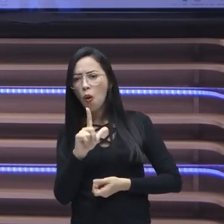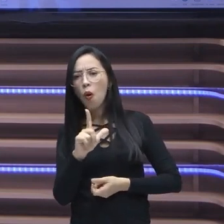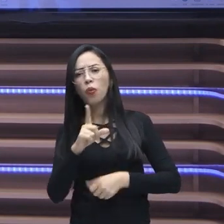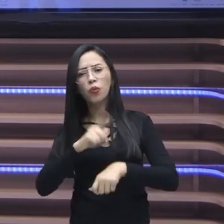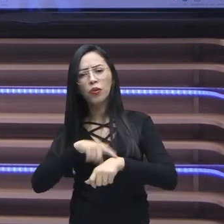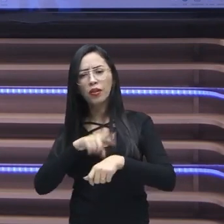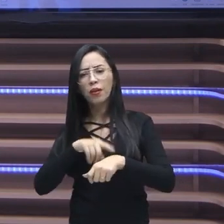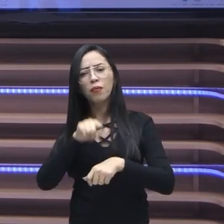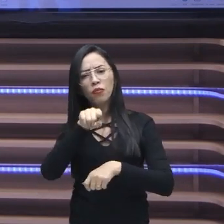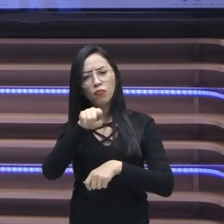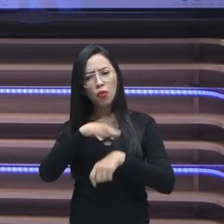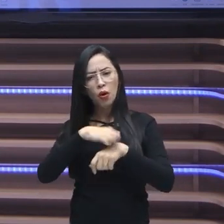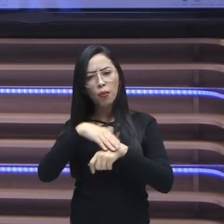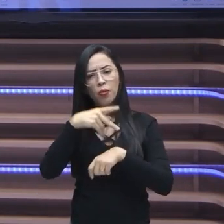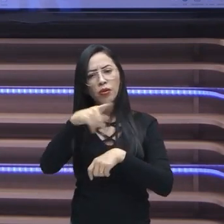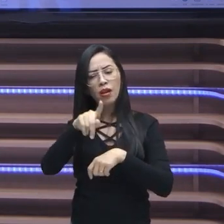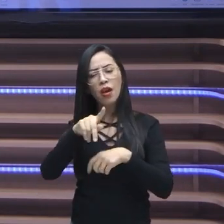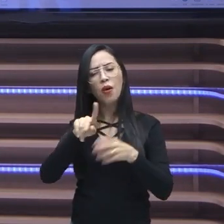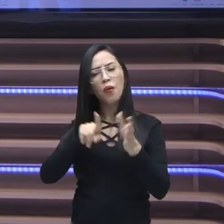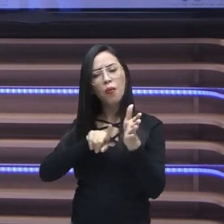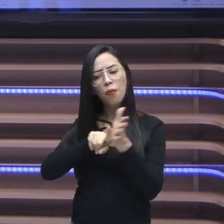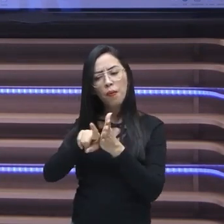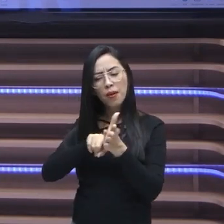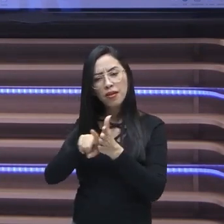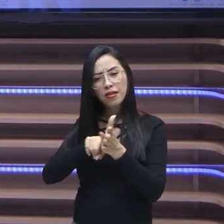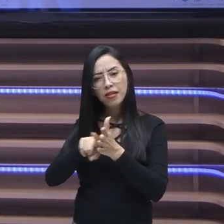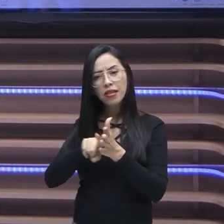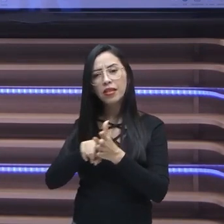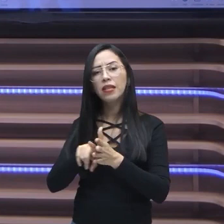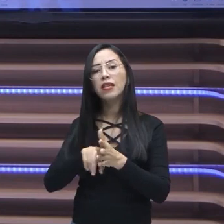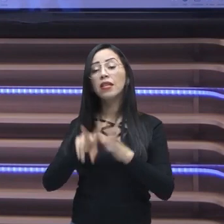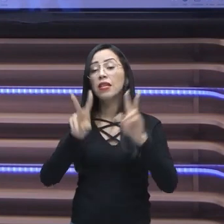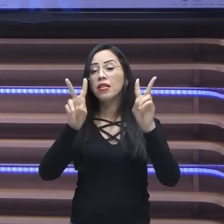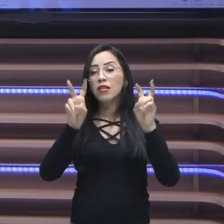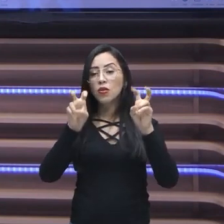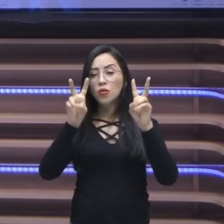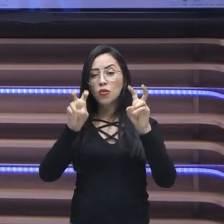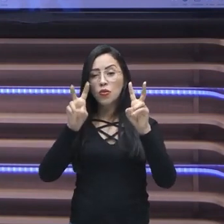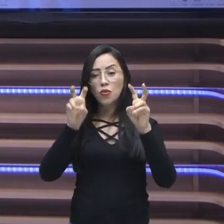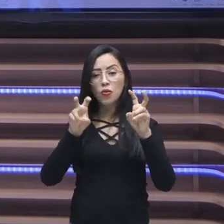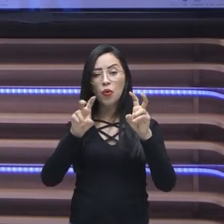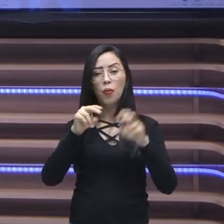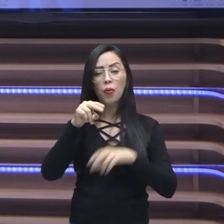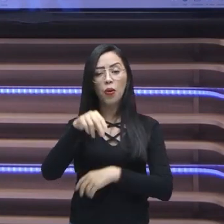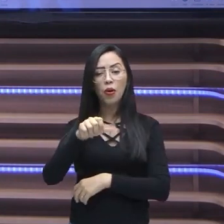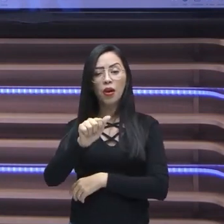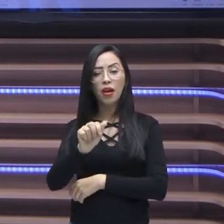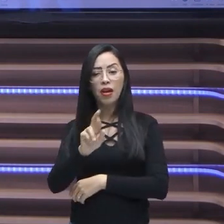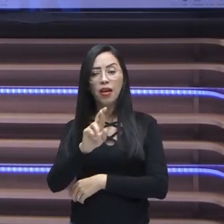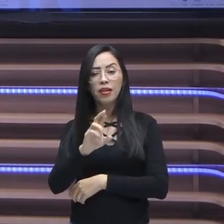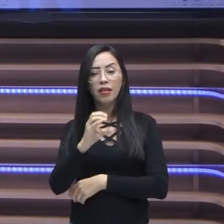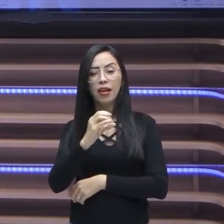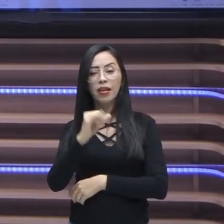do Narciso, que vocês vão ver que conversa com esse texto, o momento em que o cachorro olha